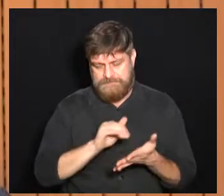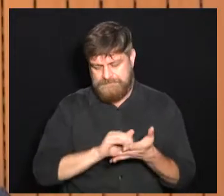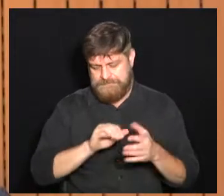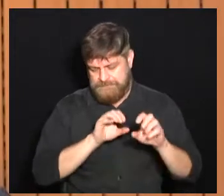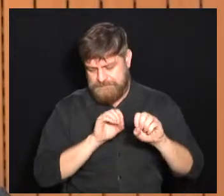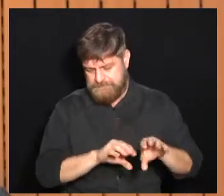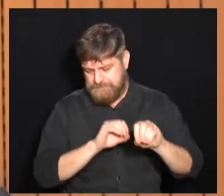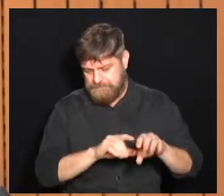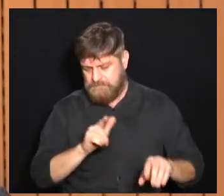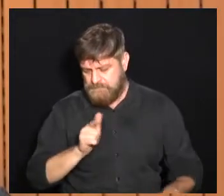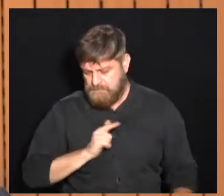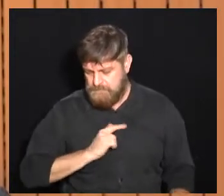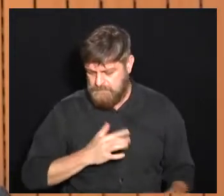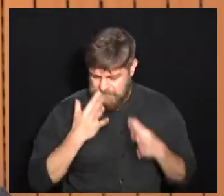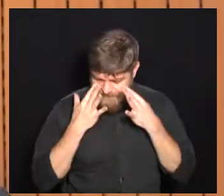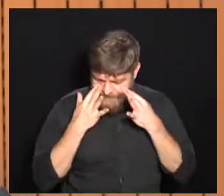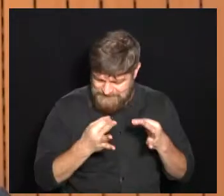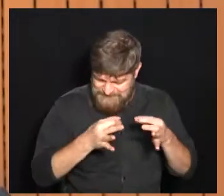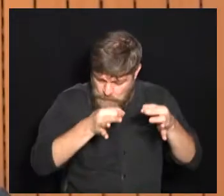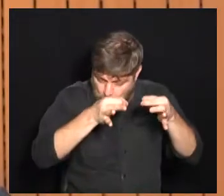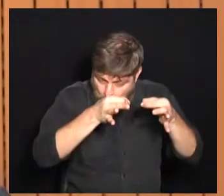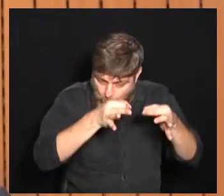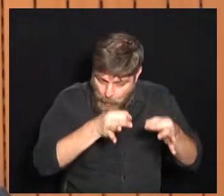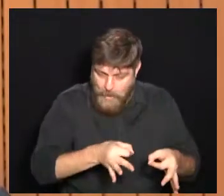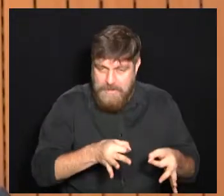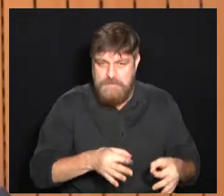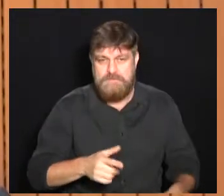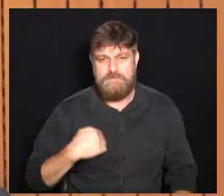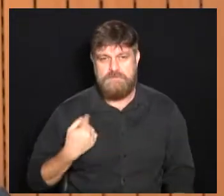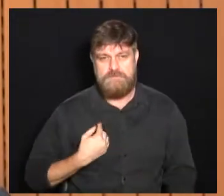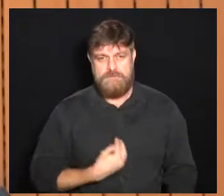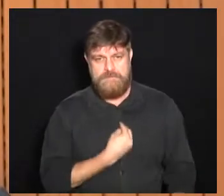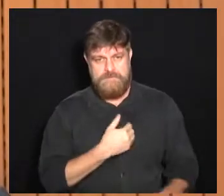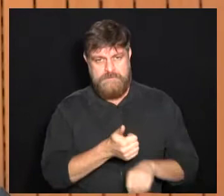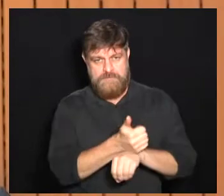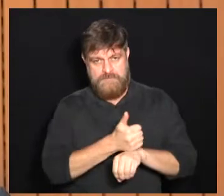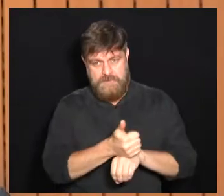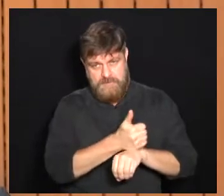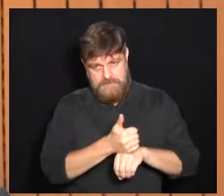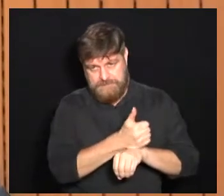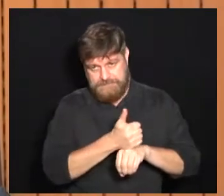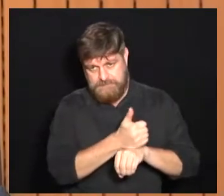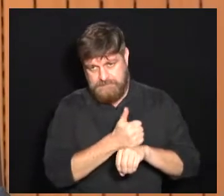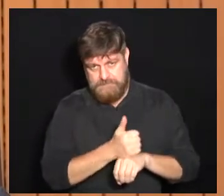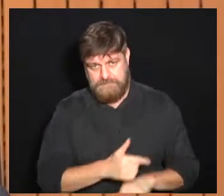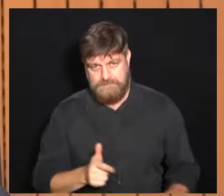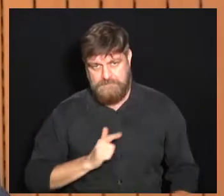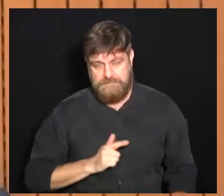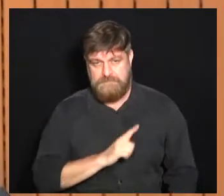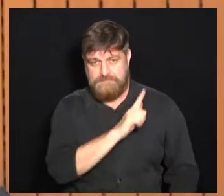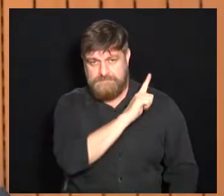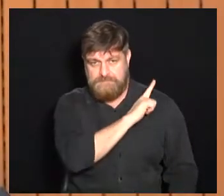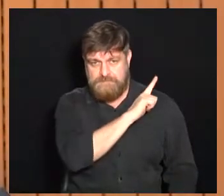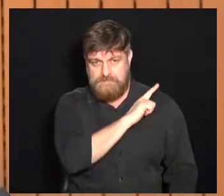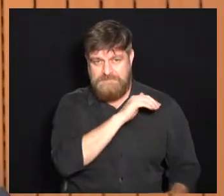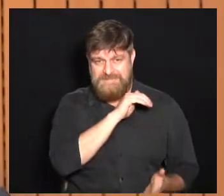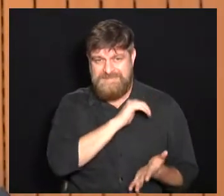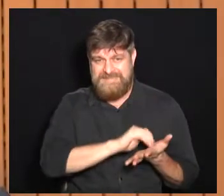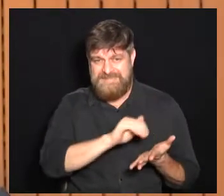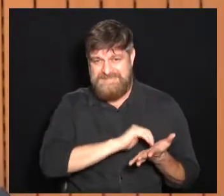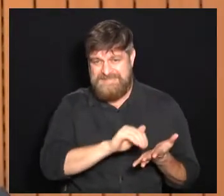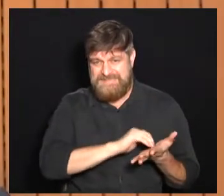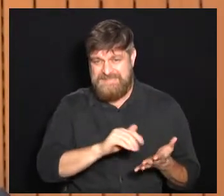Educação trata com muita seriedade. Nós temos aqui profissionais de carreira. Na gestão da Secretaria, mais